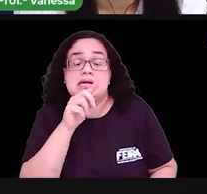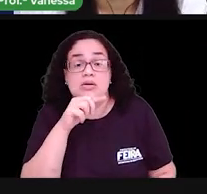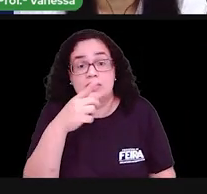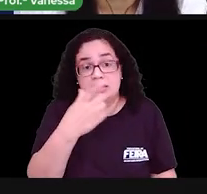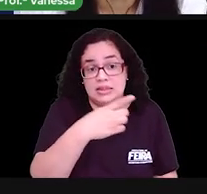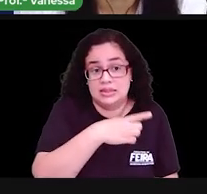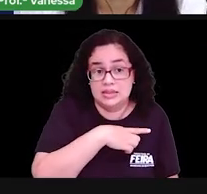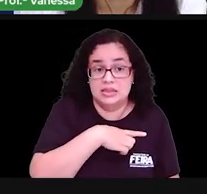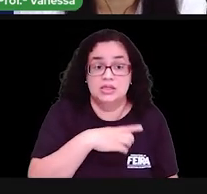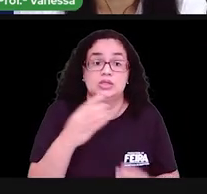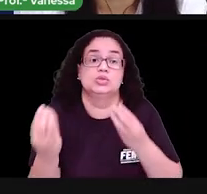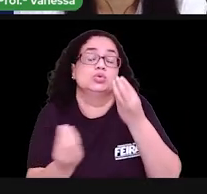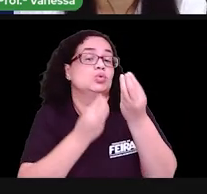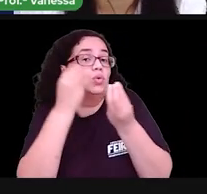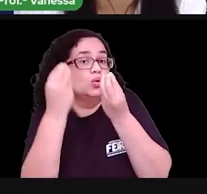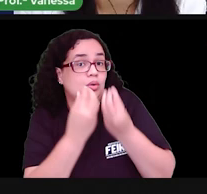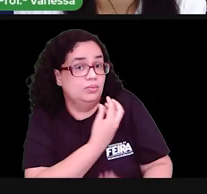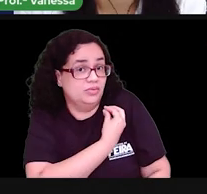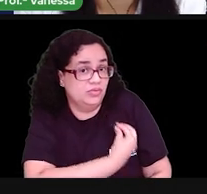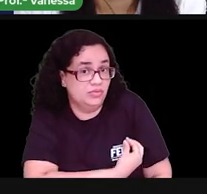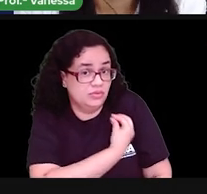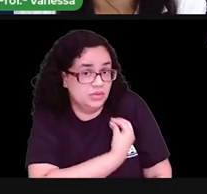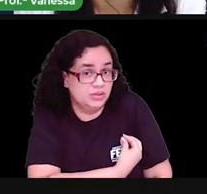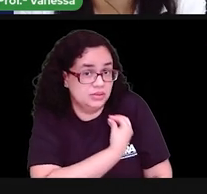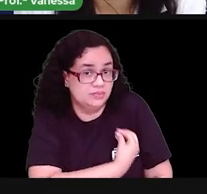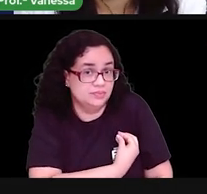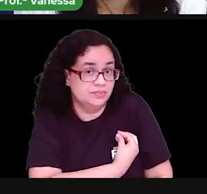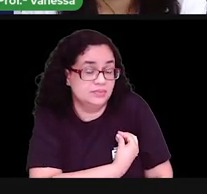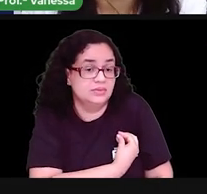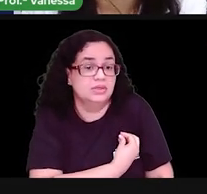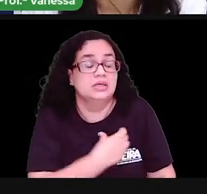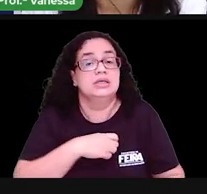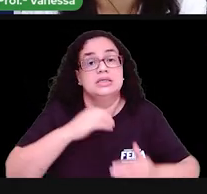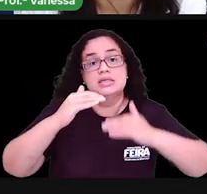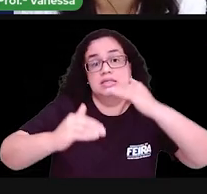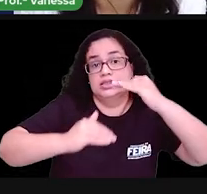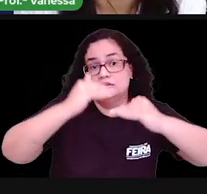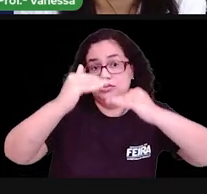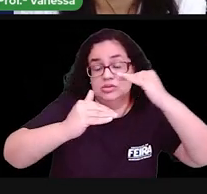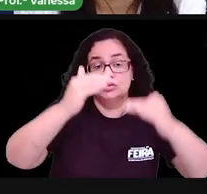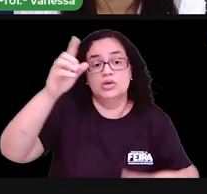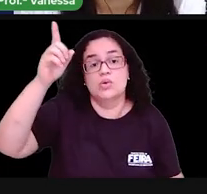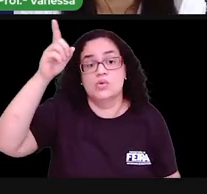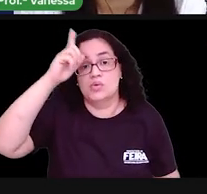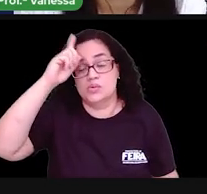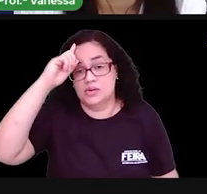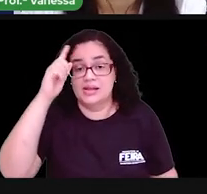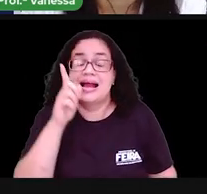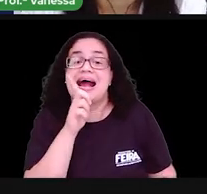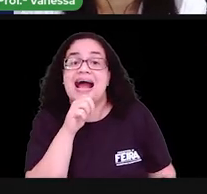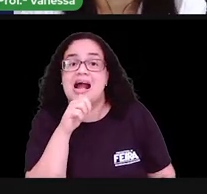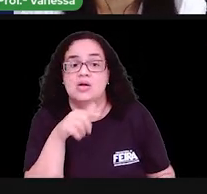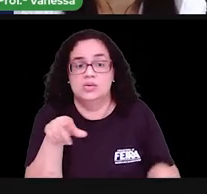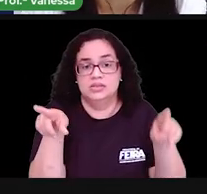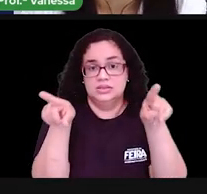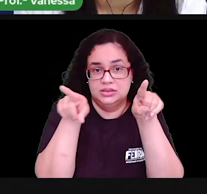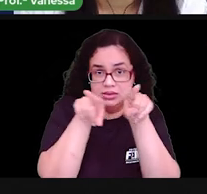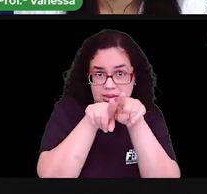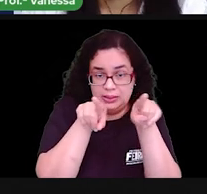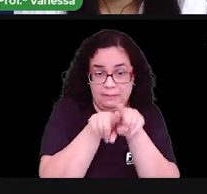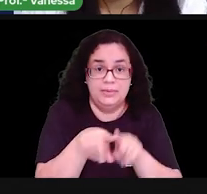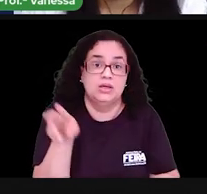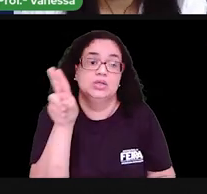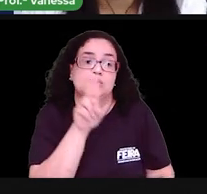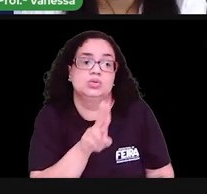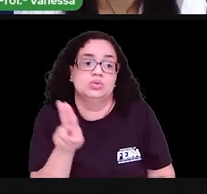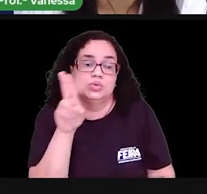tem como forte de vida em todas as ações que a gente desenvolve o nosso dia a dia a água também pode ser utilizada